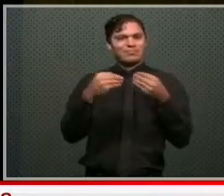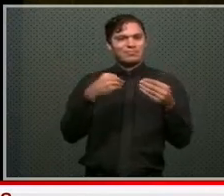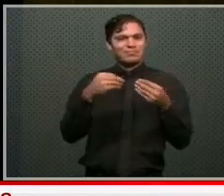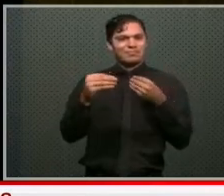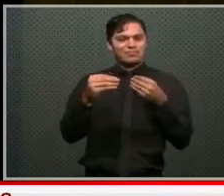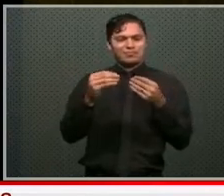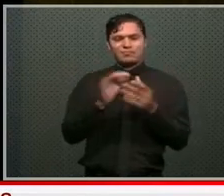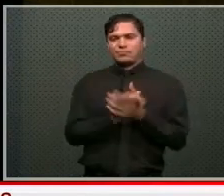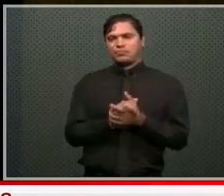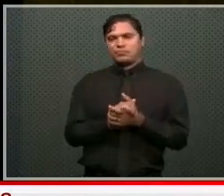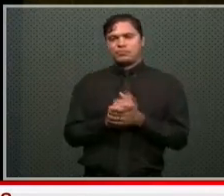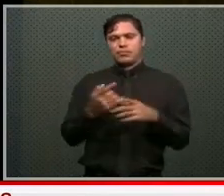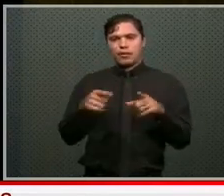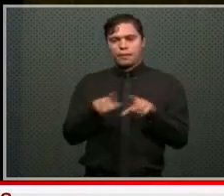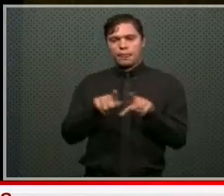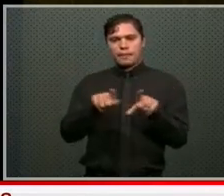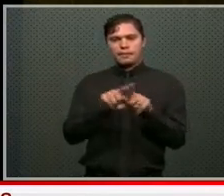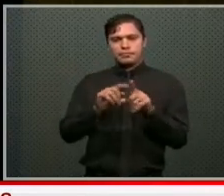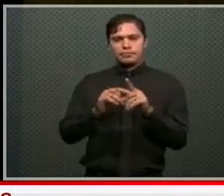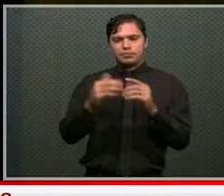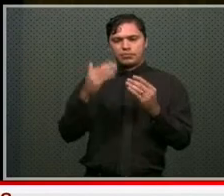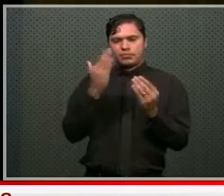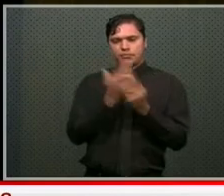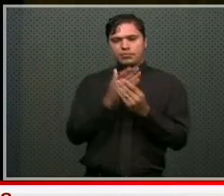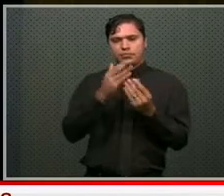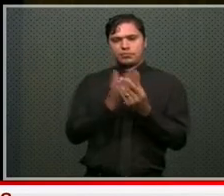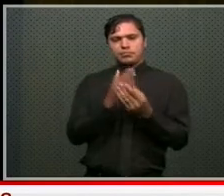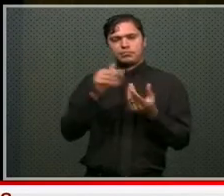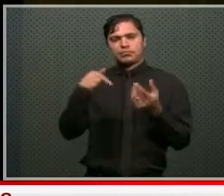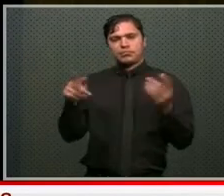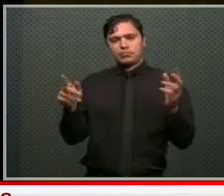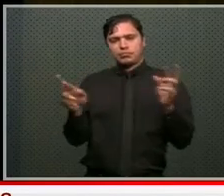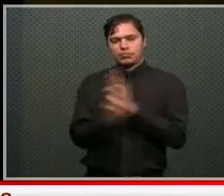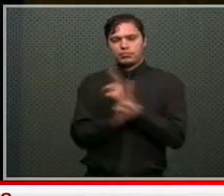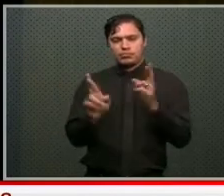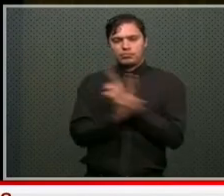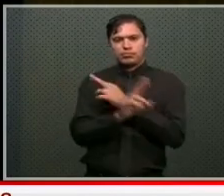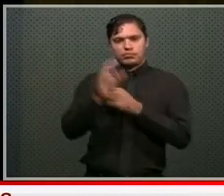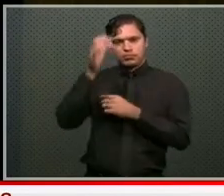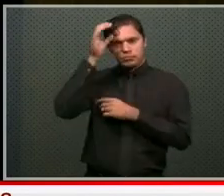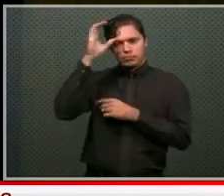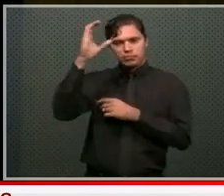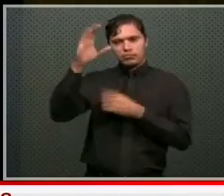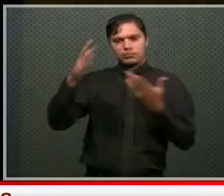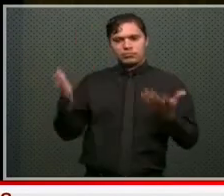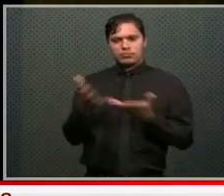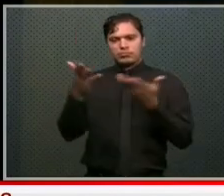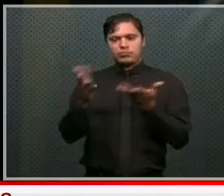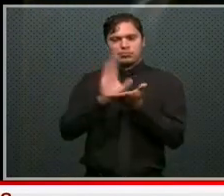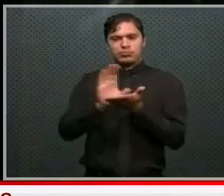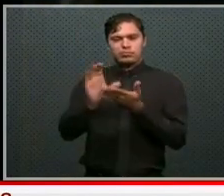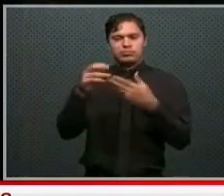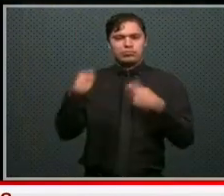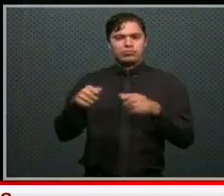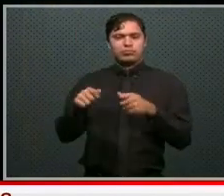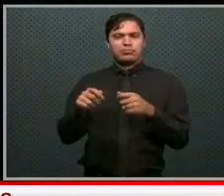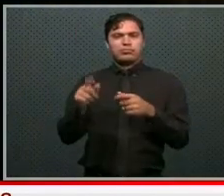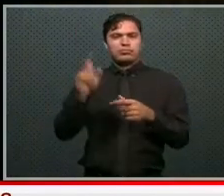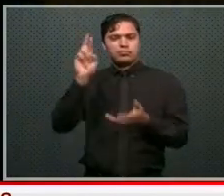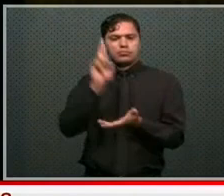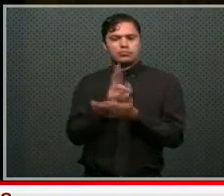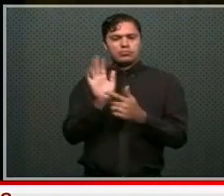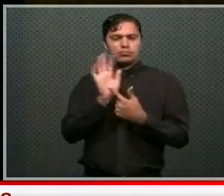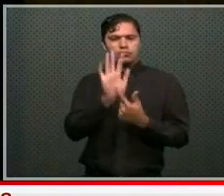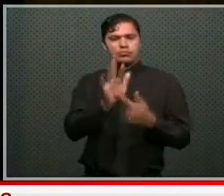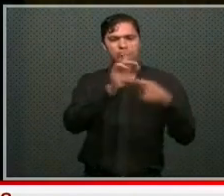também do processo mais vinculado a ciência inclusive que a necessidade de fomento em que essa regularidade nos leva por exemplo nessa